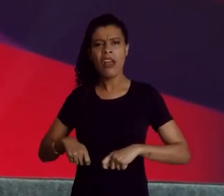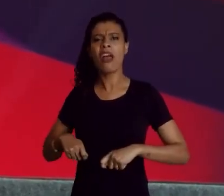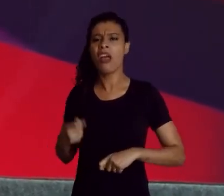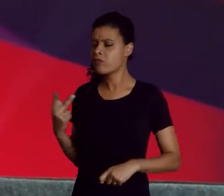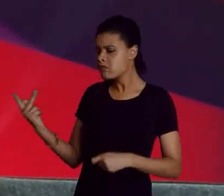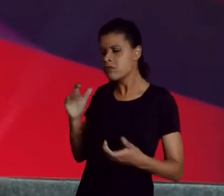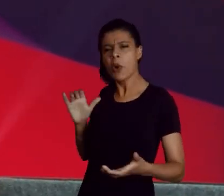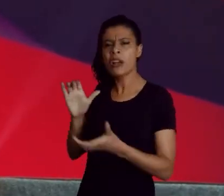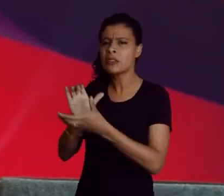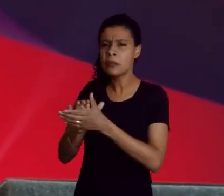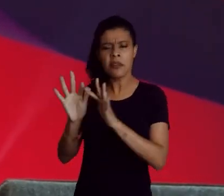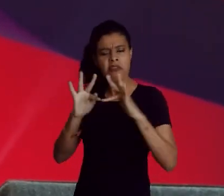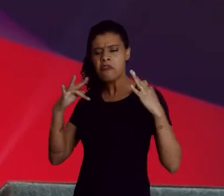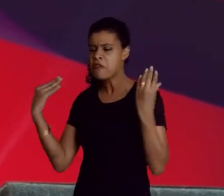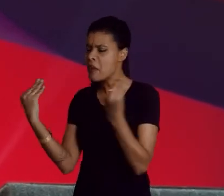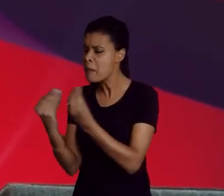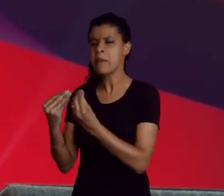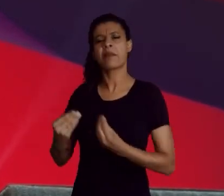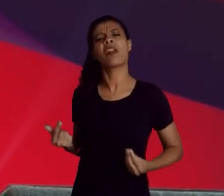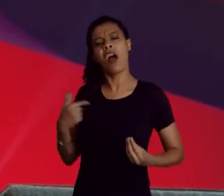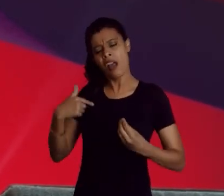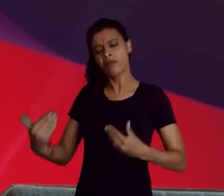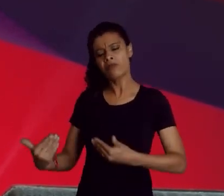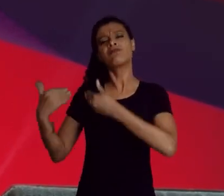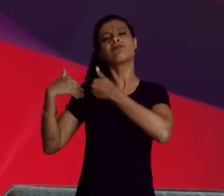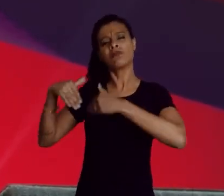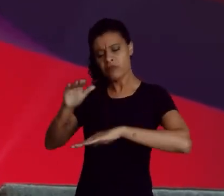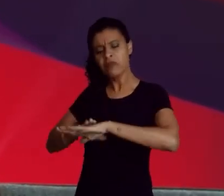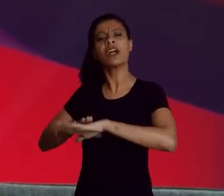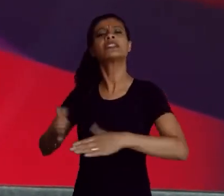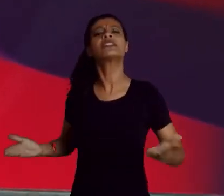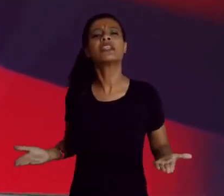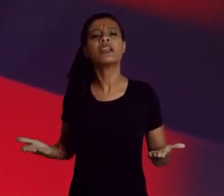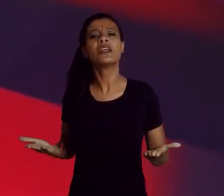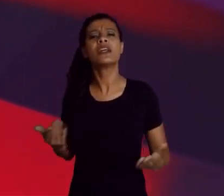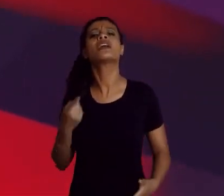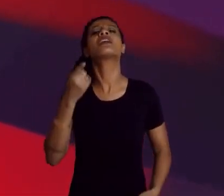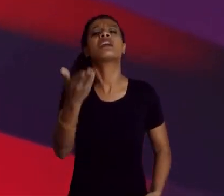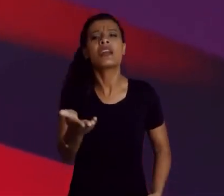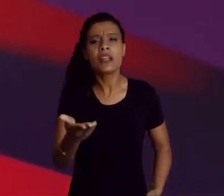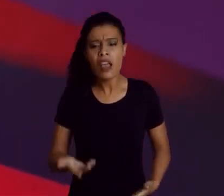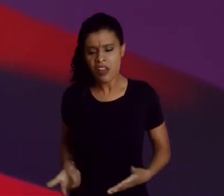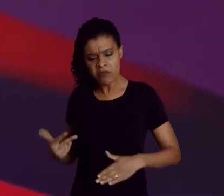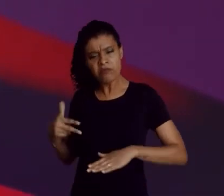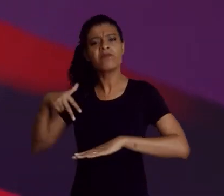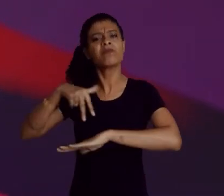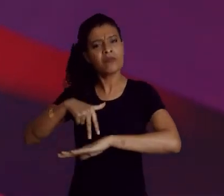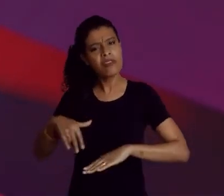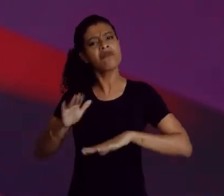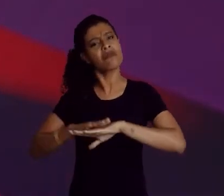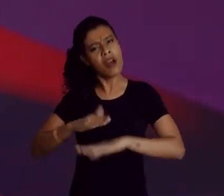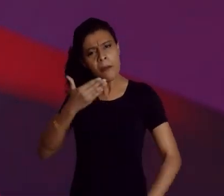meu casamento e a minha família, a minha parte eu vou fazer. E eu quero te perguntar: quem se convoca? A sua parte, faça o seu